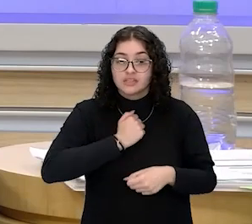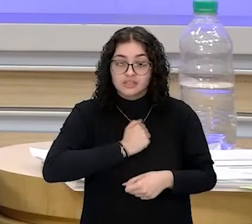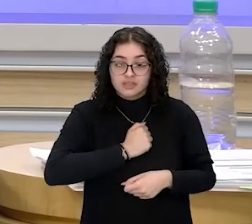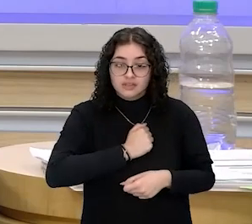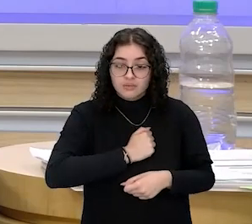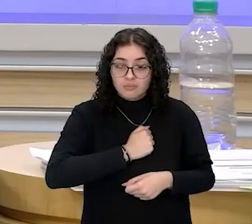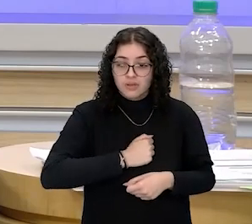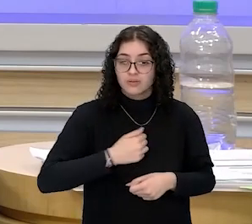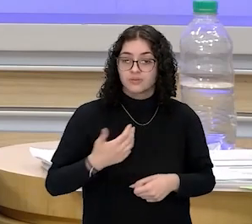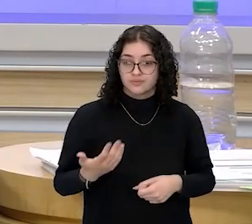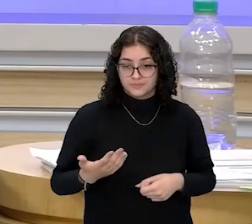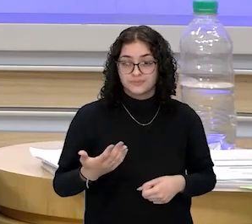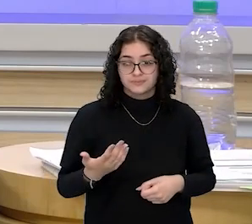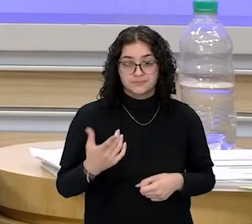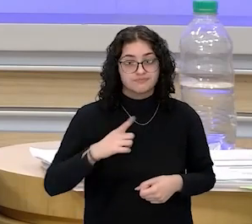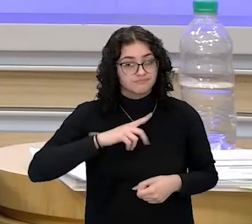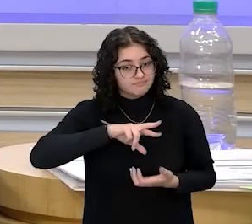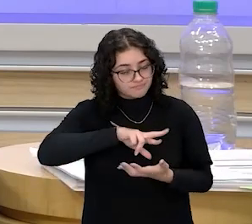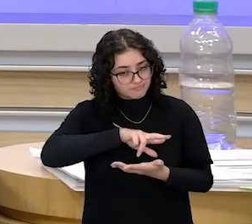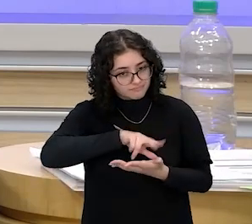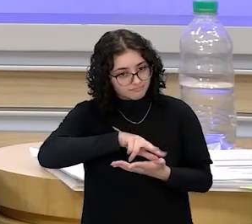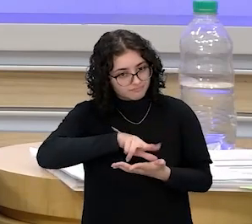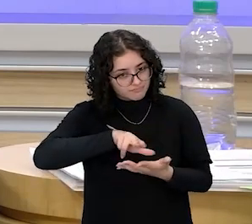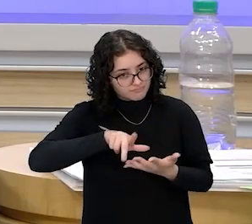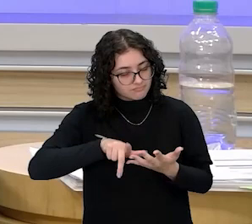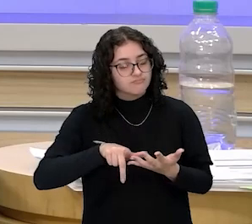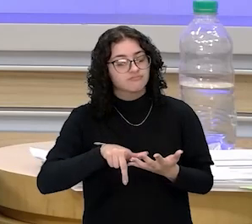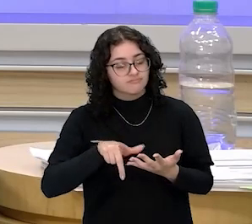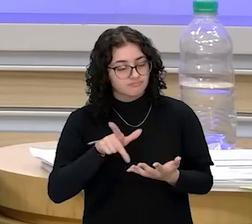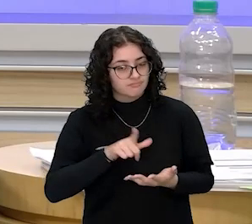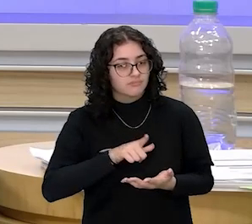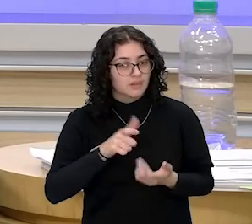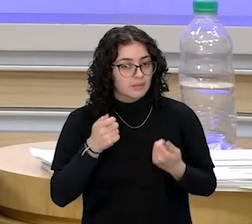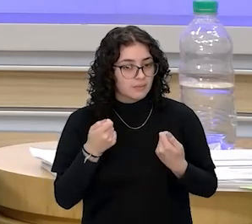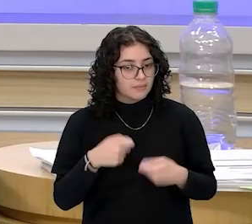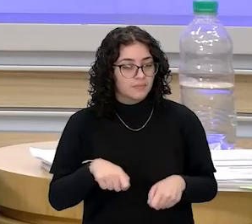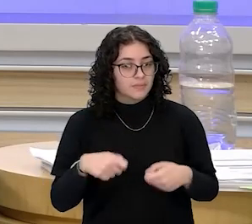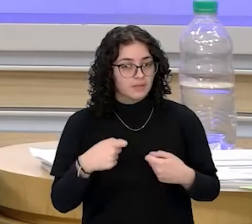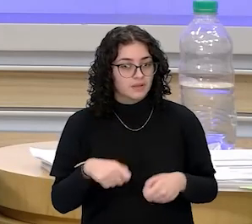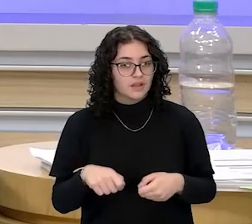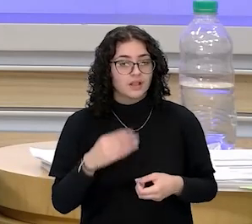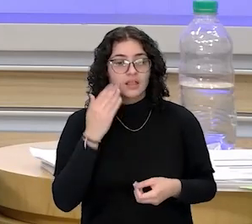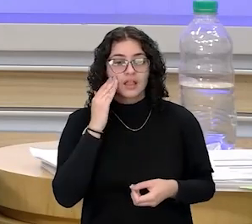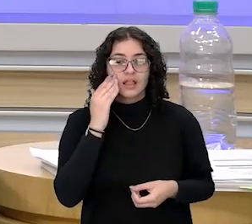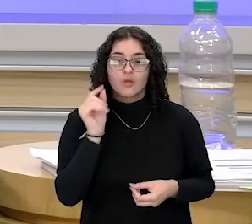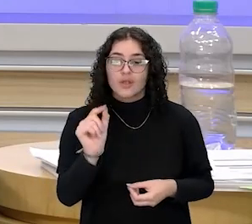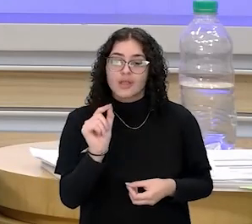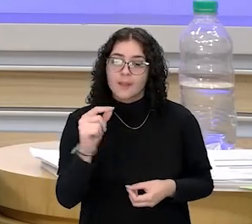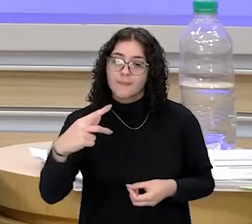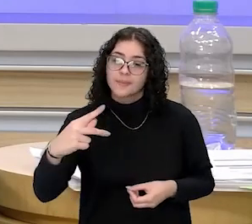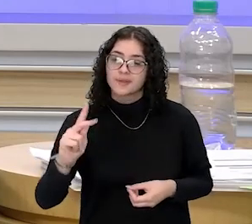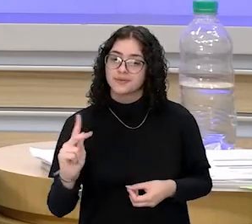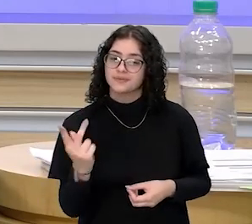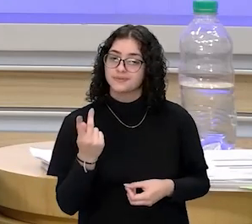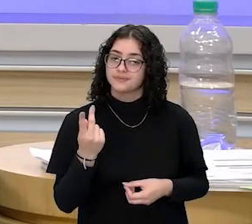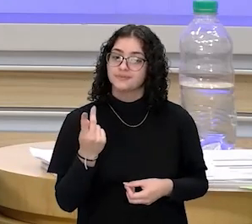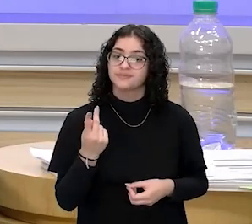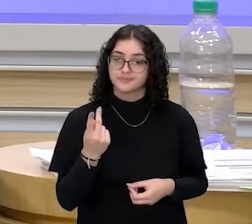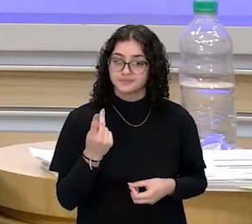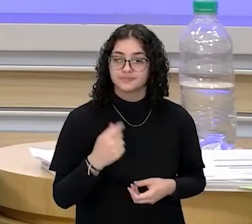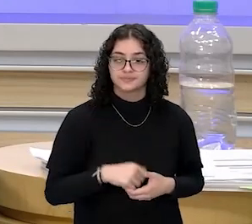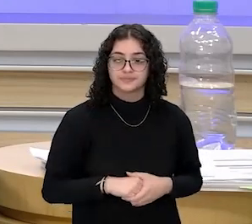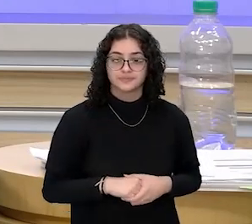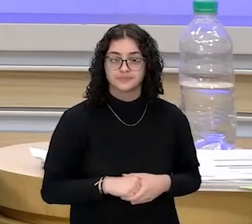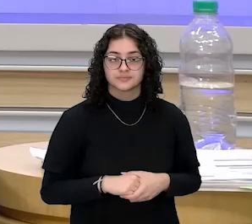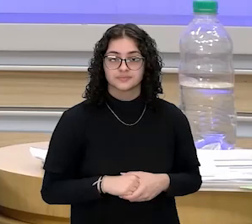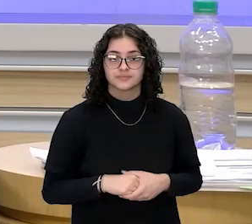sabonetes, tá certo? Então, a gente tem aí todos os lugares a gente precisa saber e entender o que é o pH. Então, é o índice de acidez.